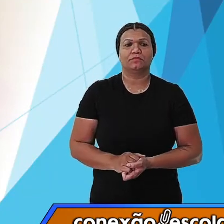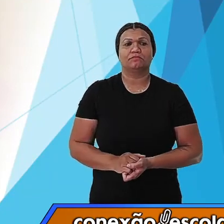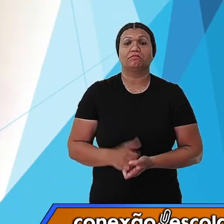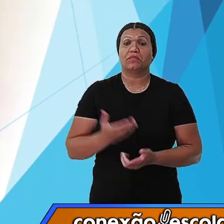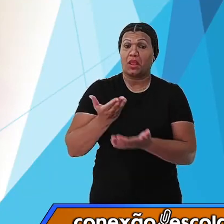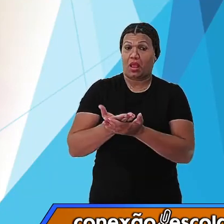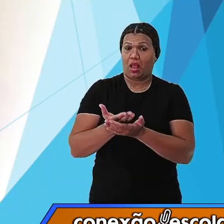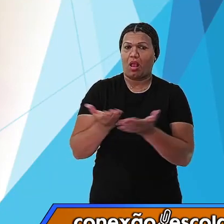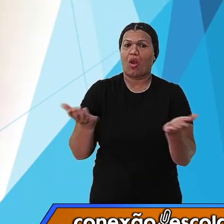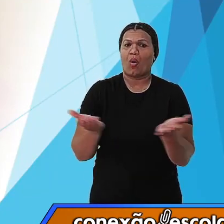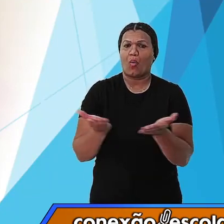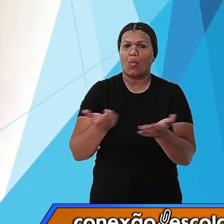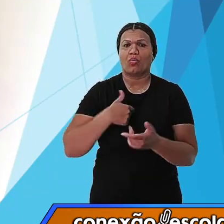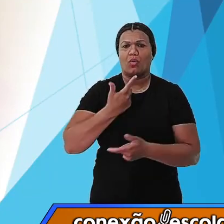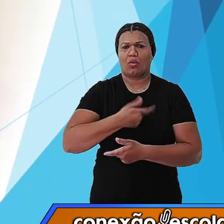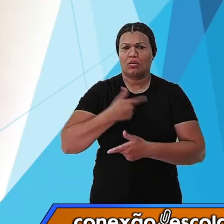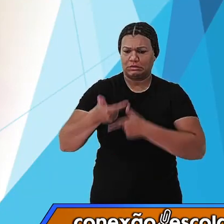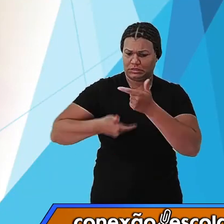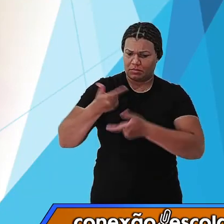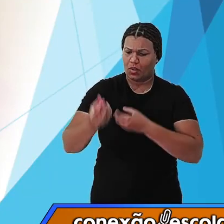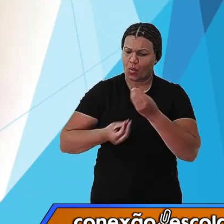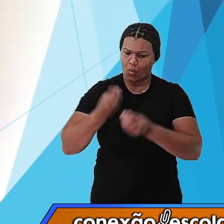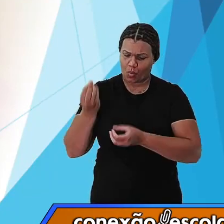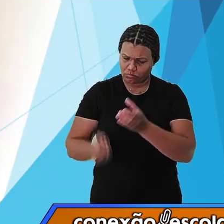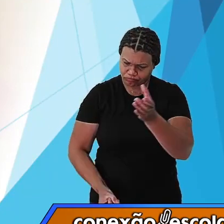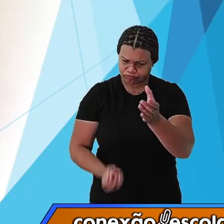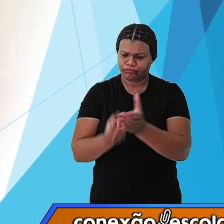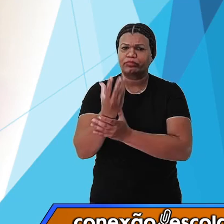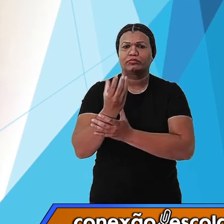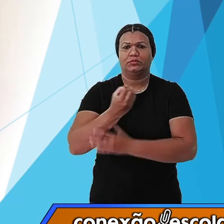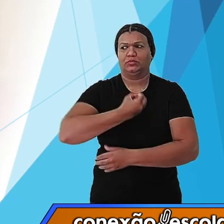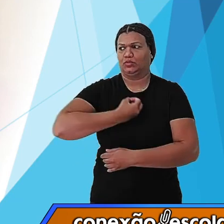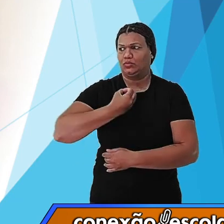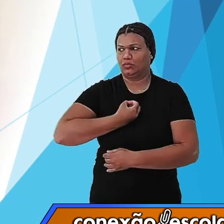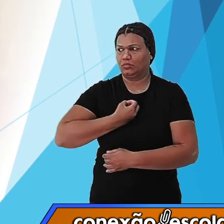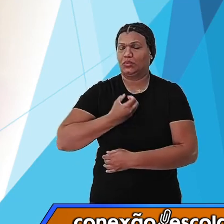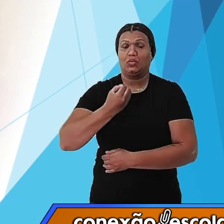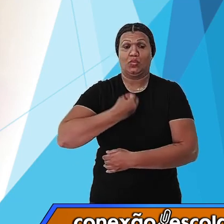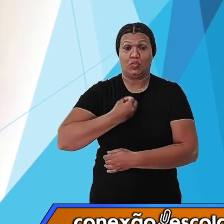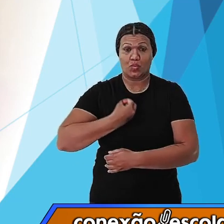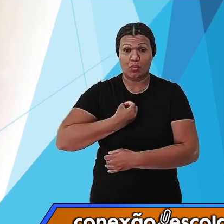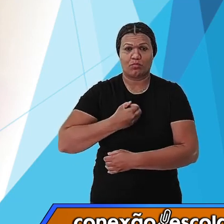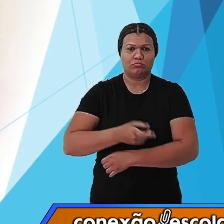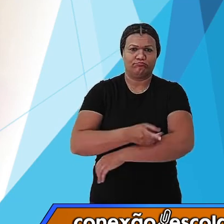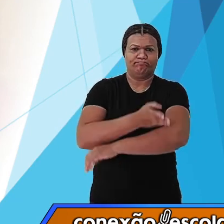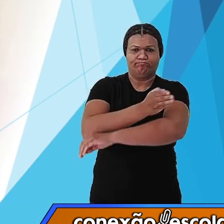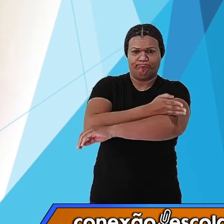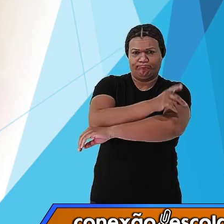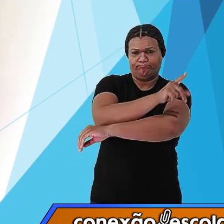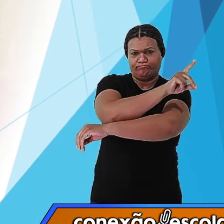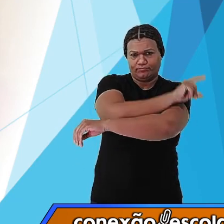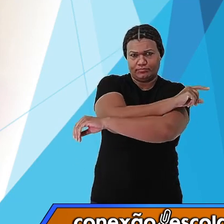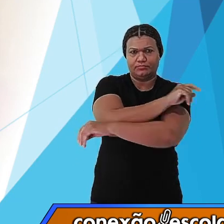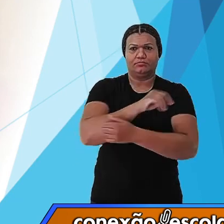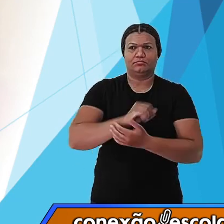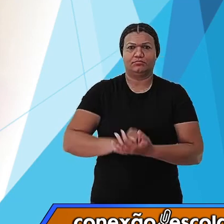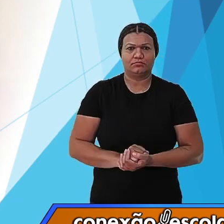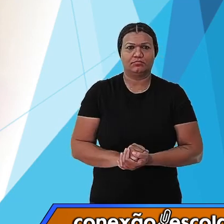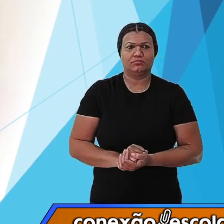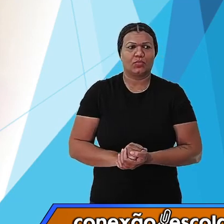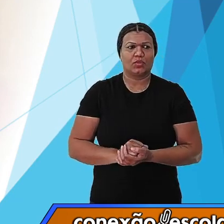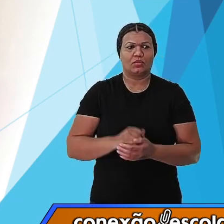na nossa aula de hoje, nós trabalhamos como surgiram os números na pré-história, os babilônicos, romanos e